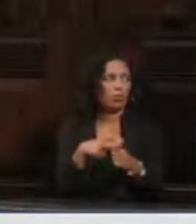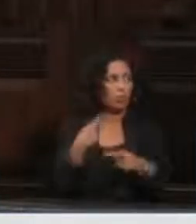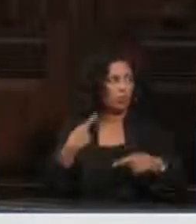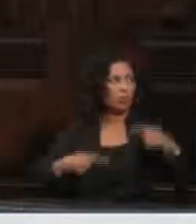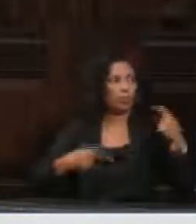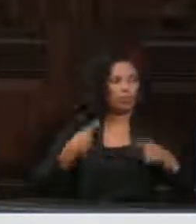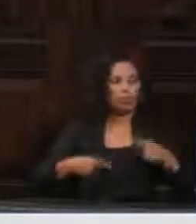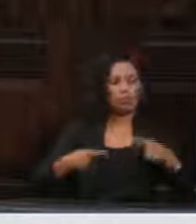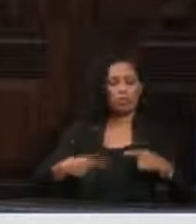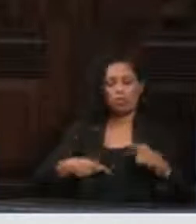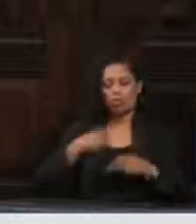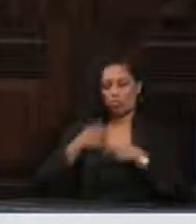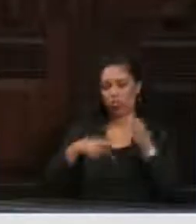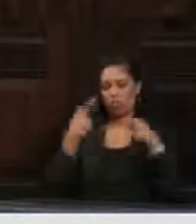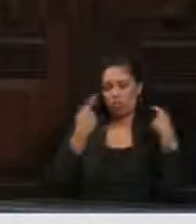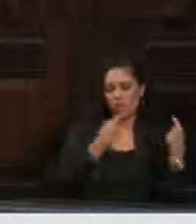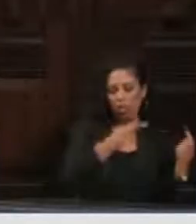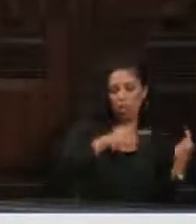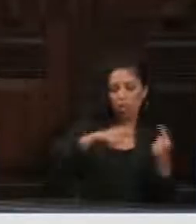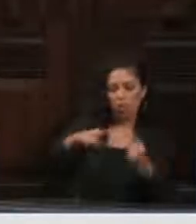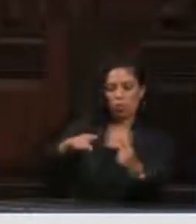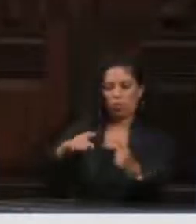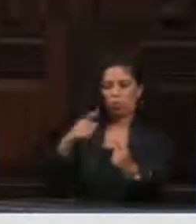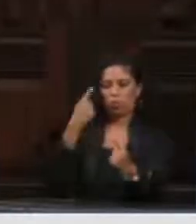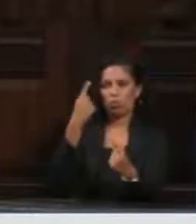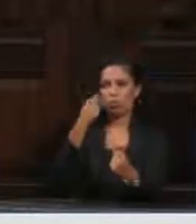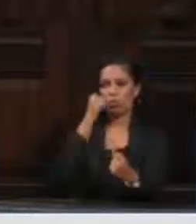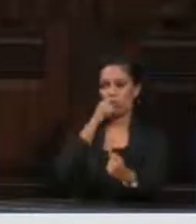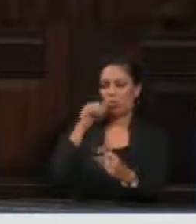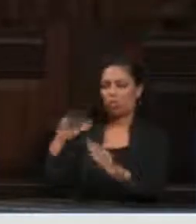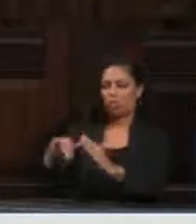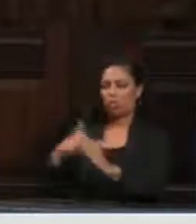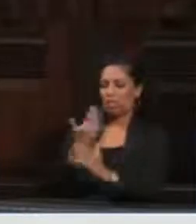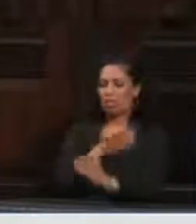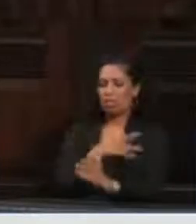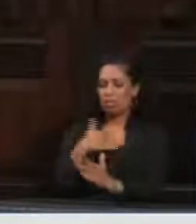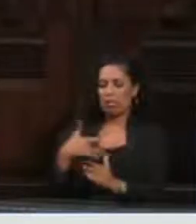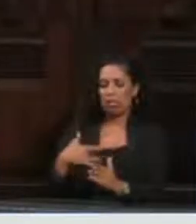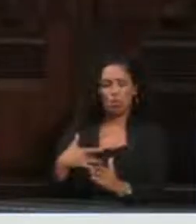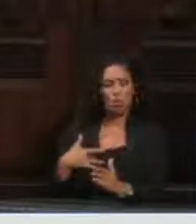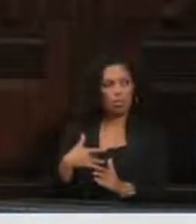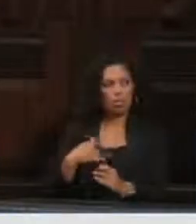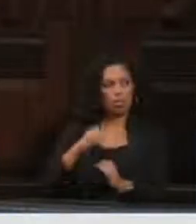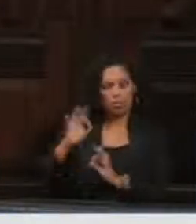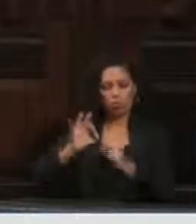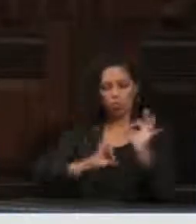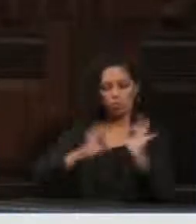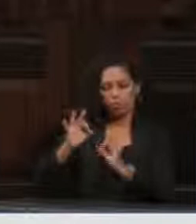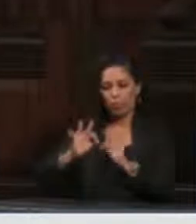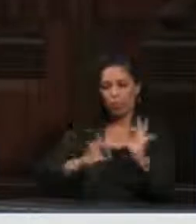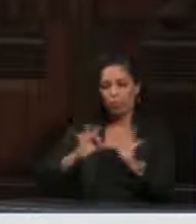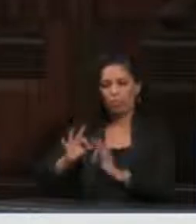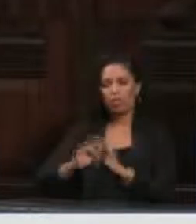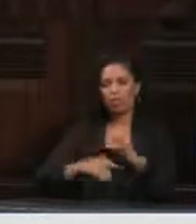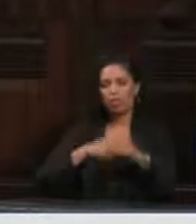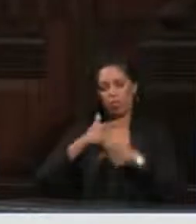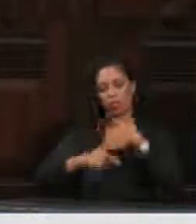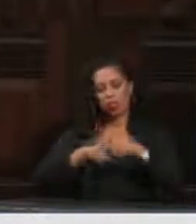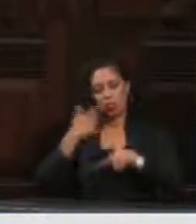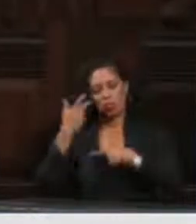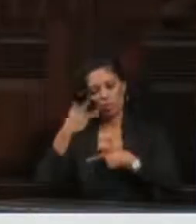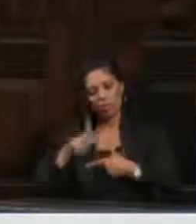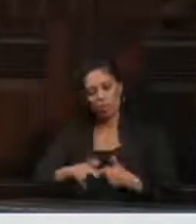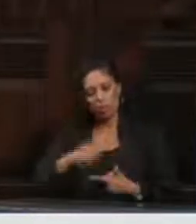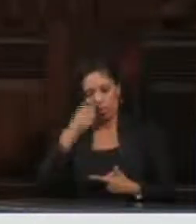política de agressão a uma secretária de saúde que está desenvolvendo as suas atividades,